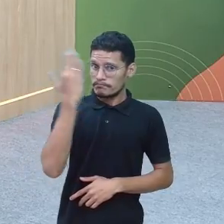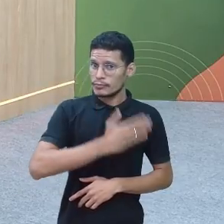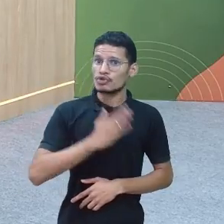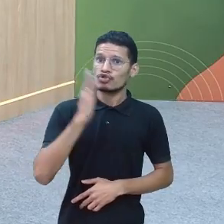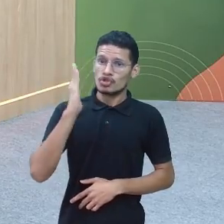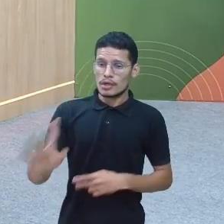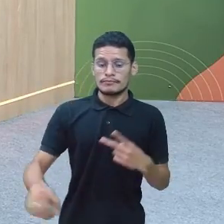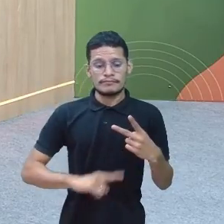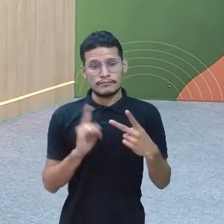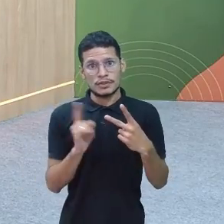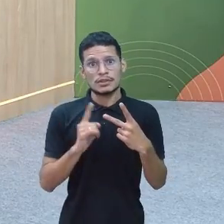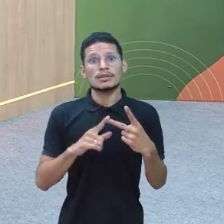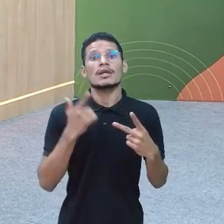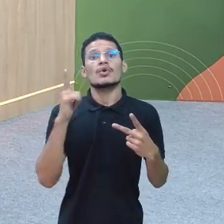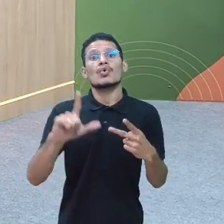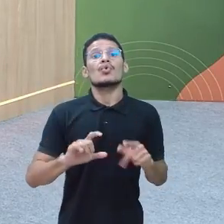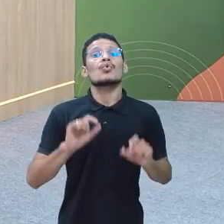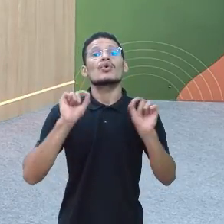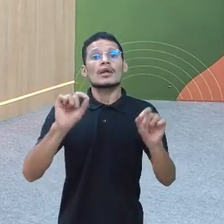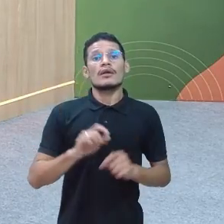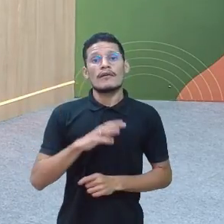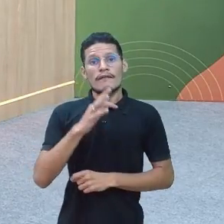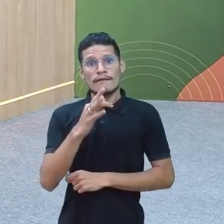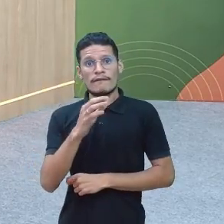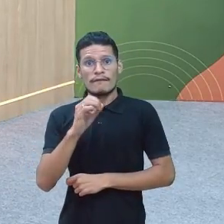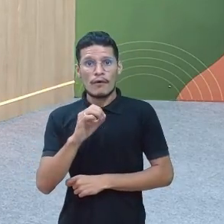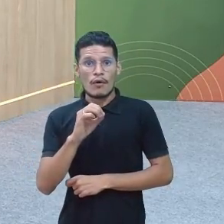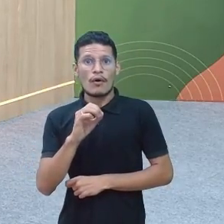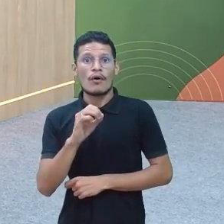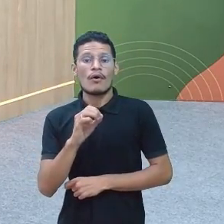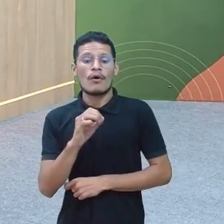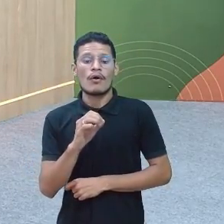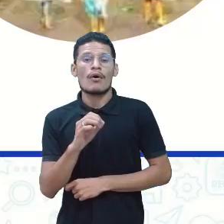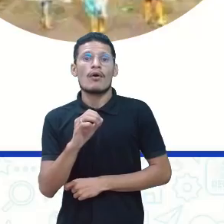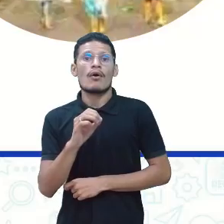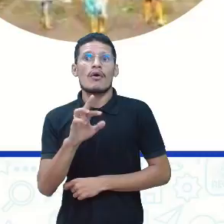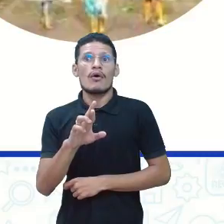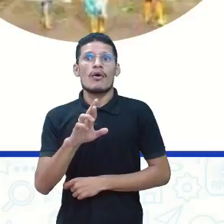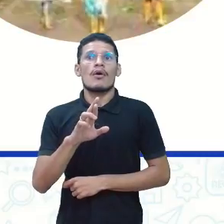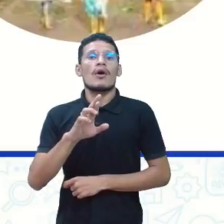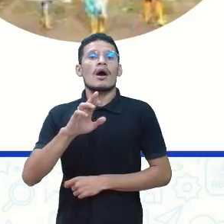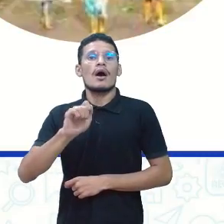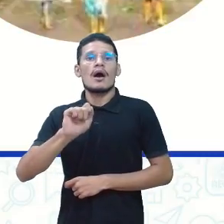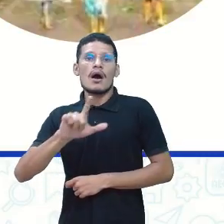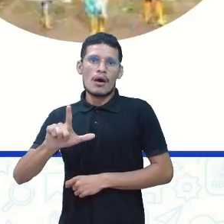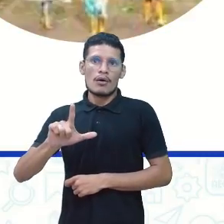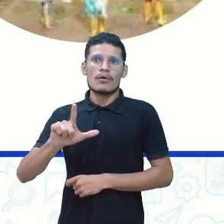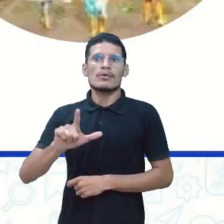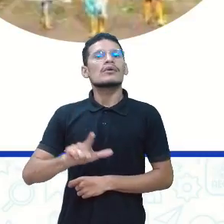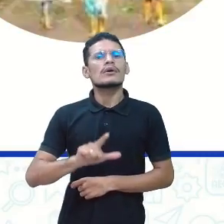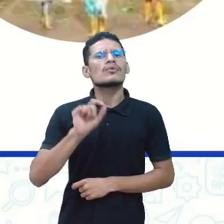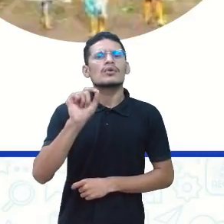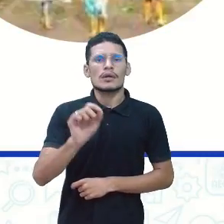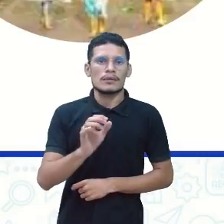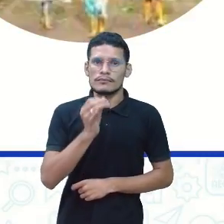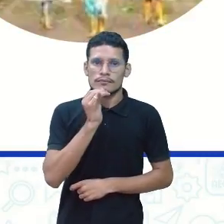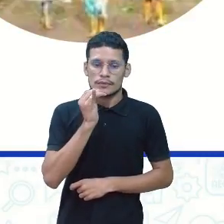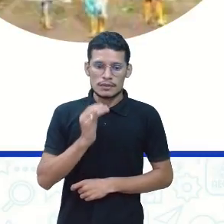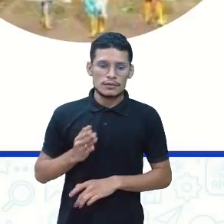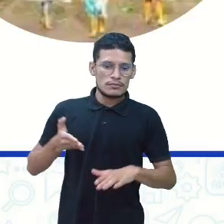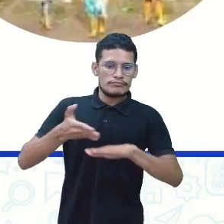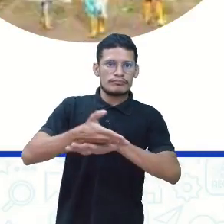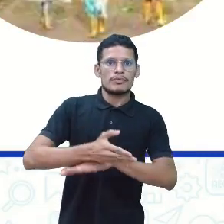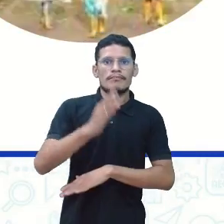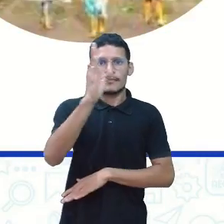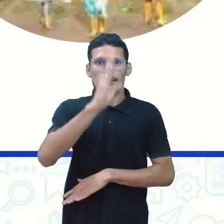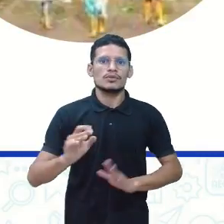teoria, que é o forró. O forró é introduzida no Brasil no início do